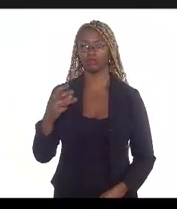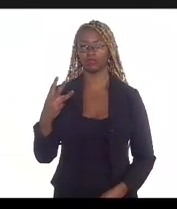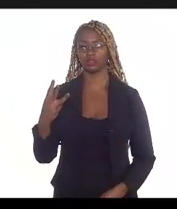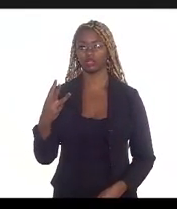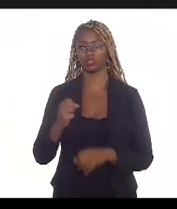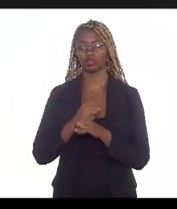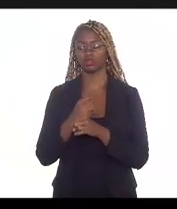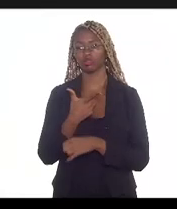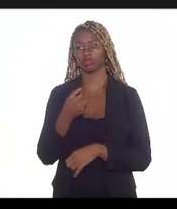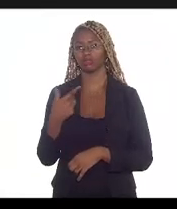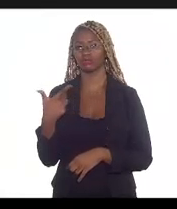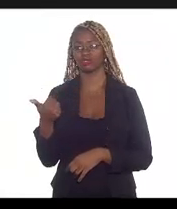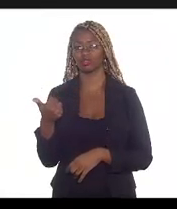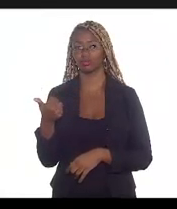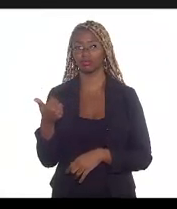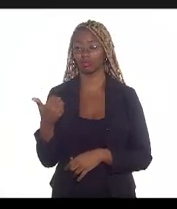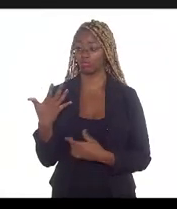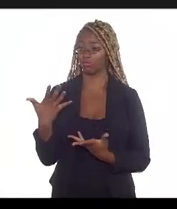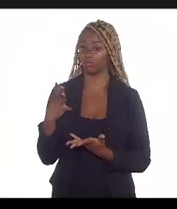Na verdade,